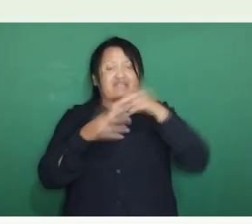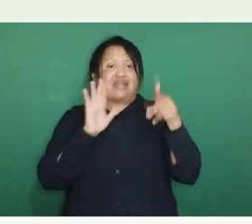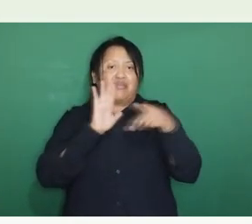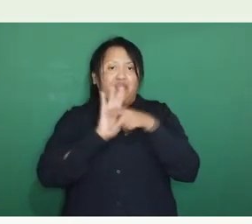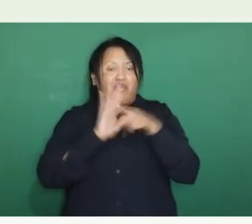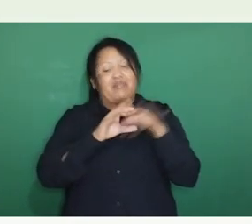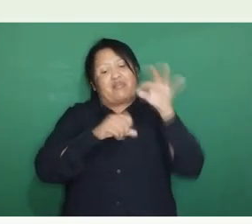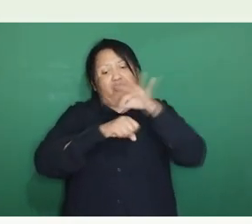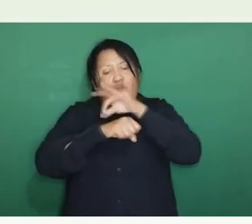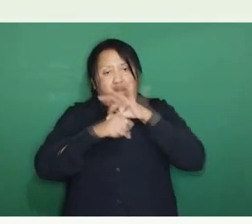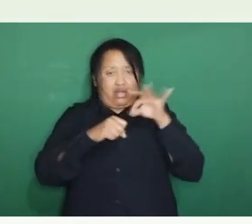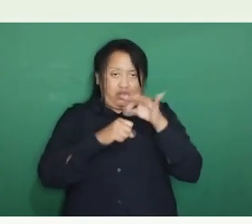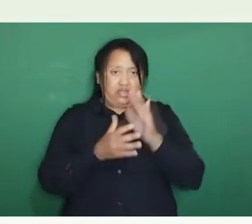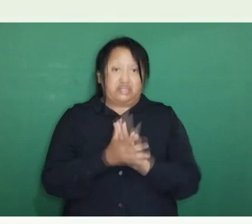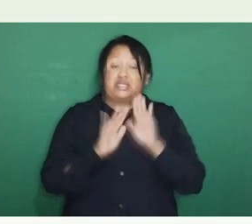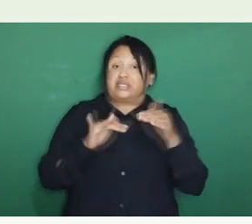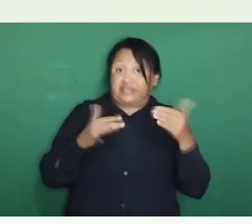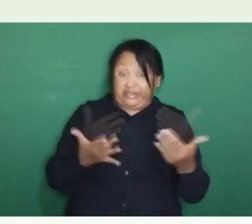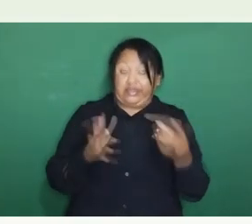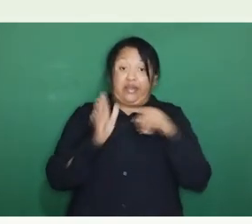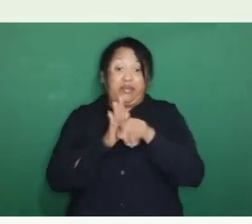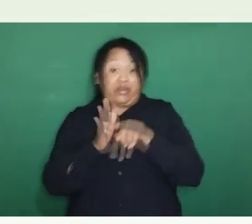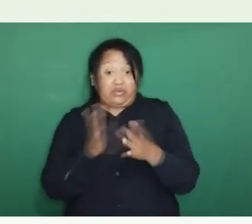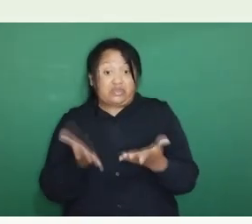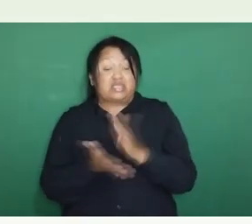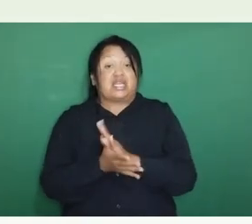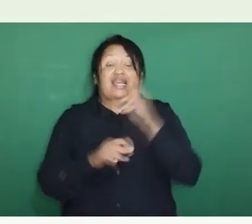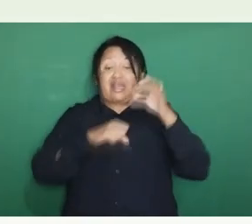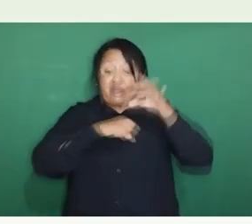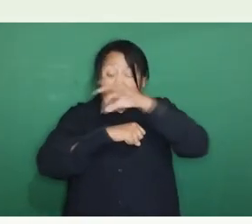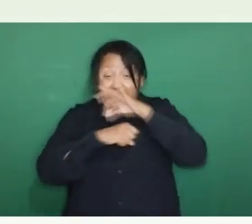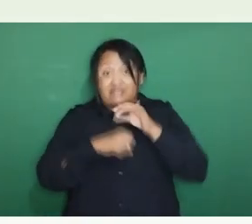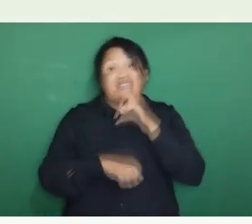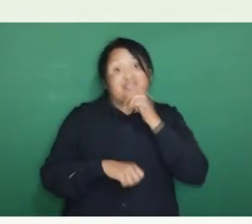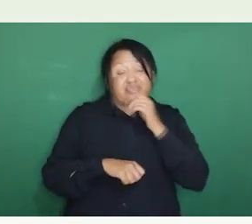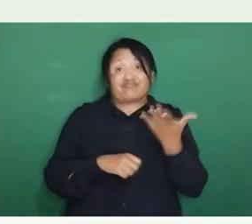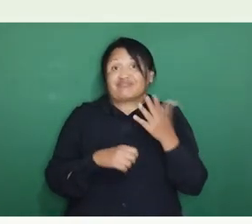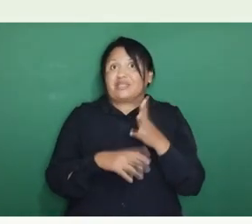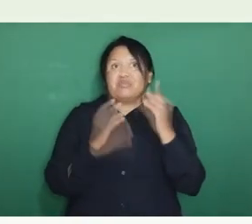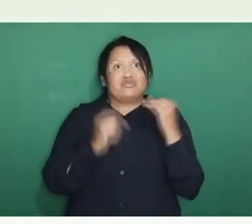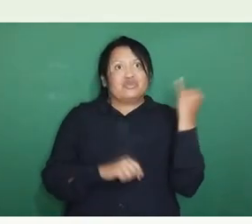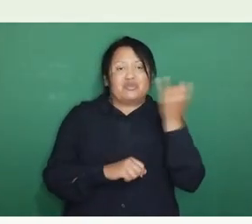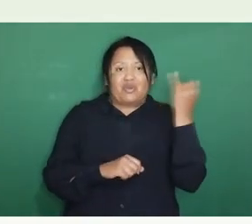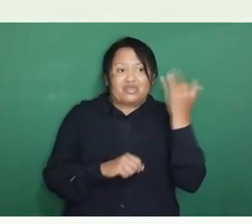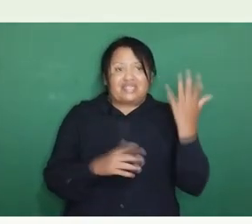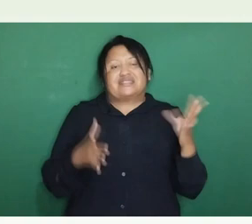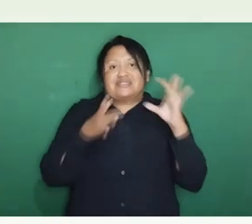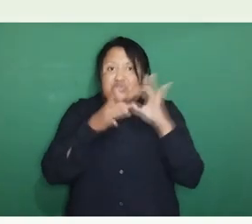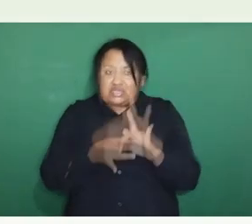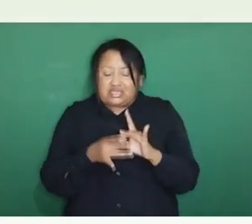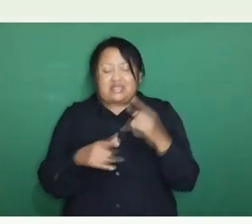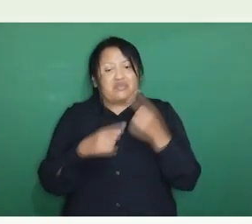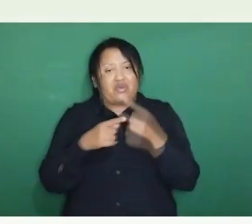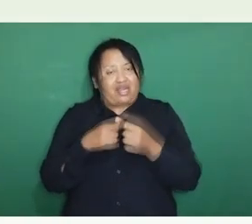própria molécula então na alternativa diz que as moléculas de água são altamente coesas devido